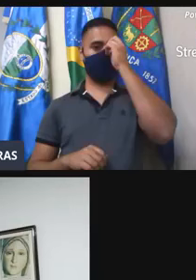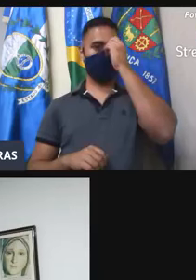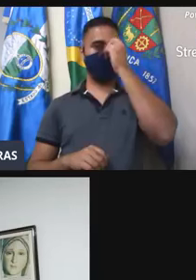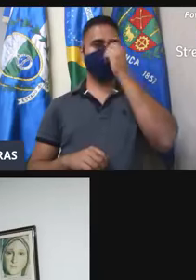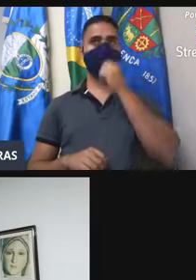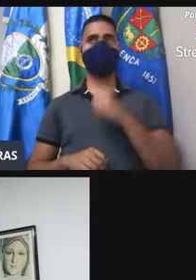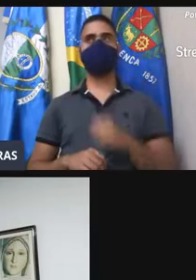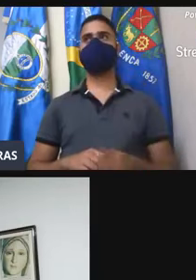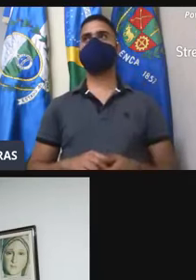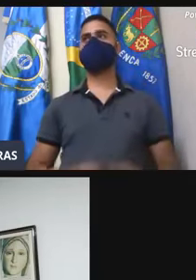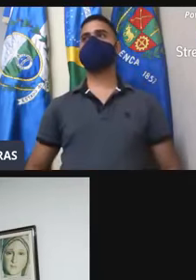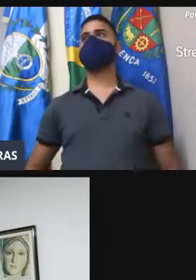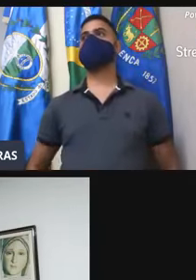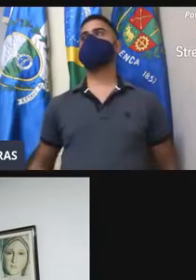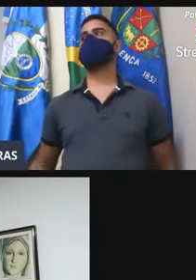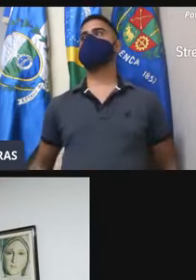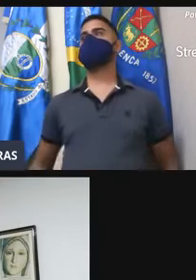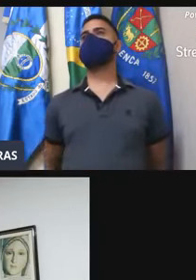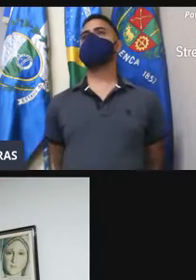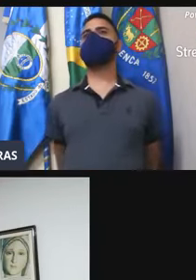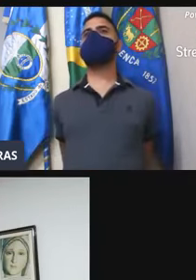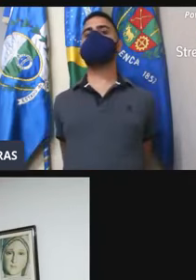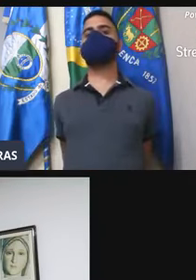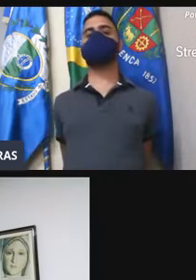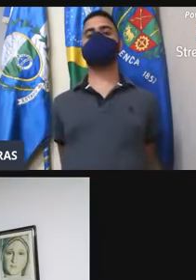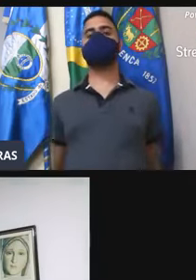Boa noite, Mara, toda a sua equipe.